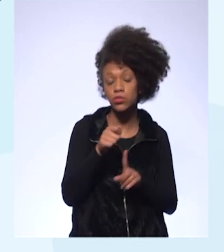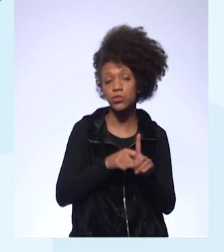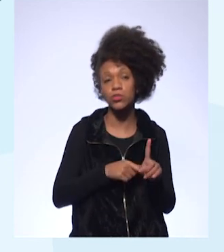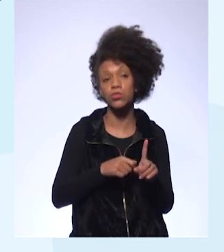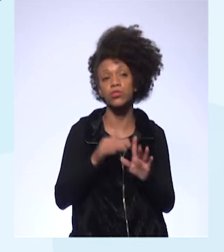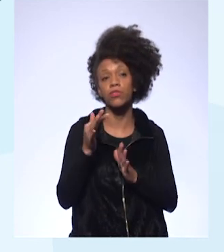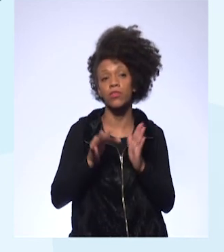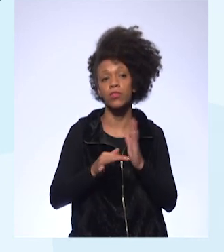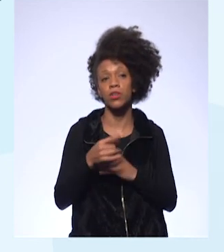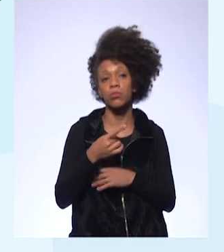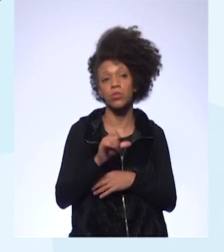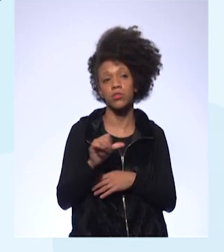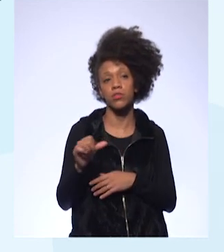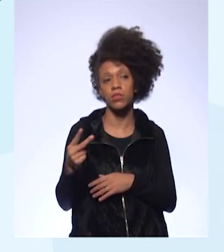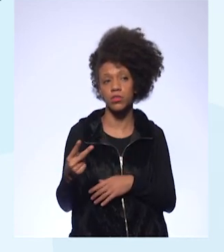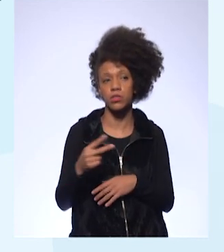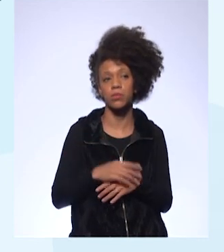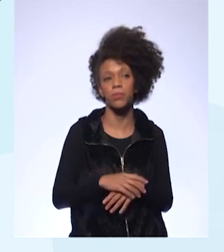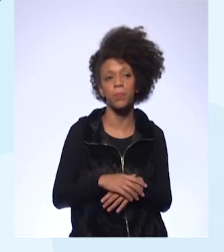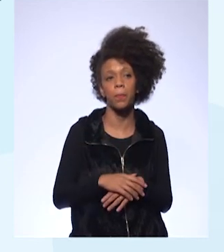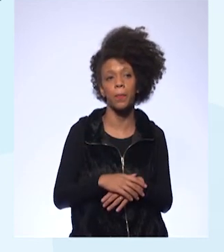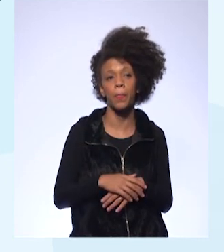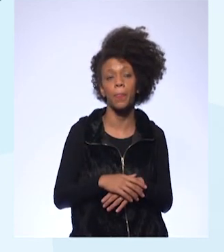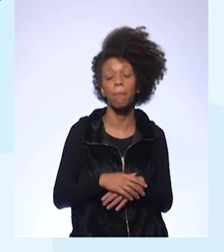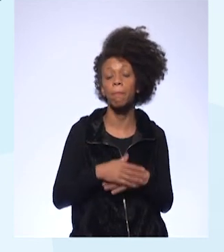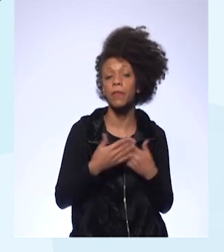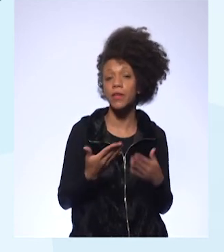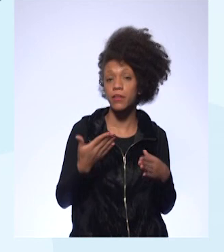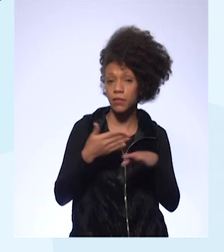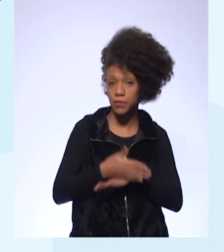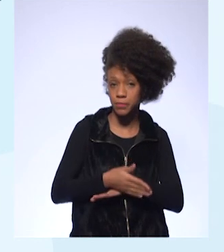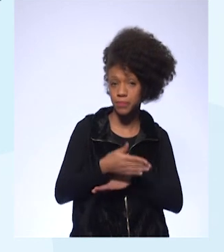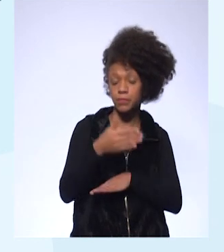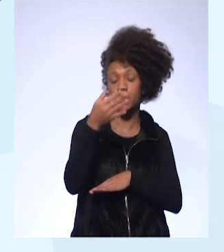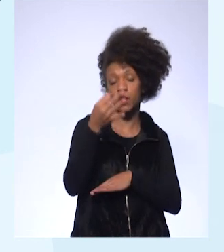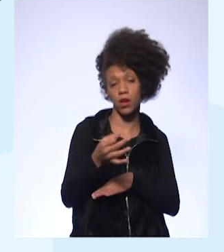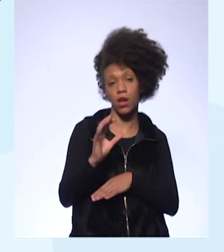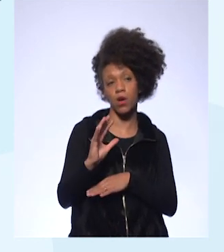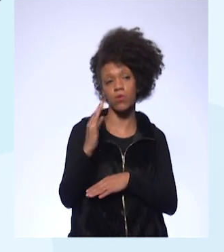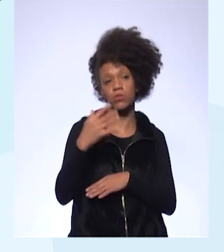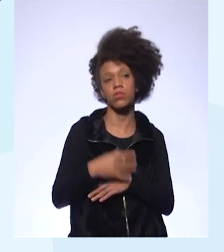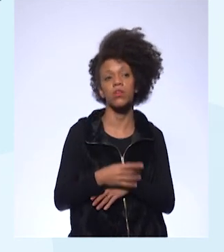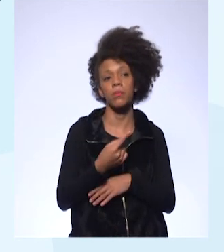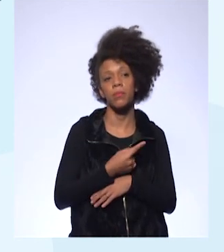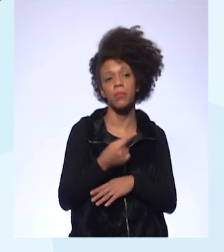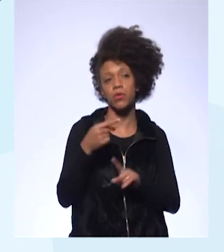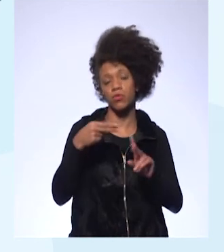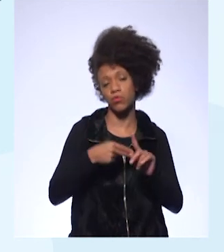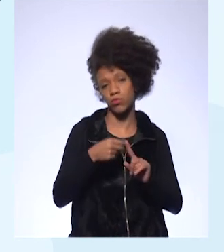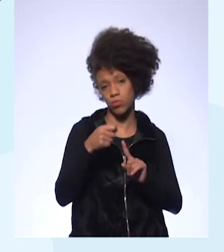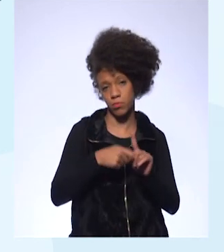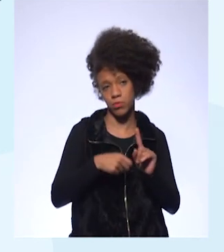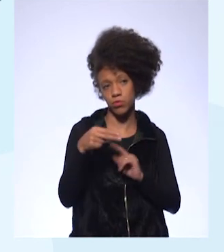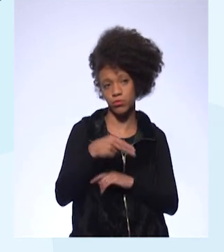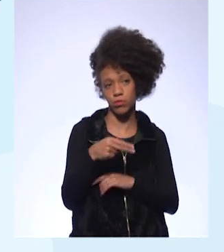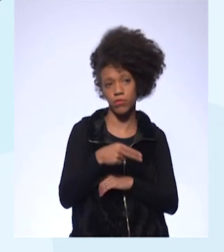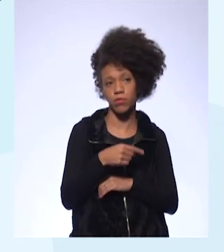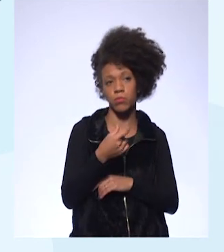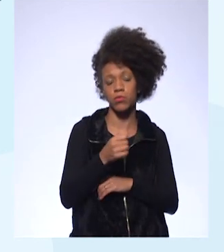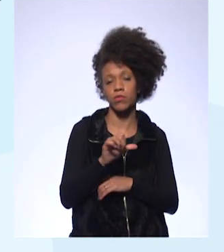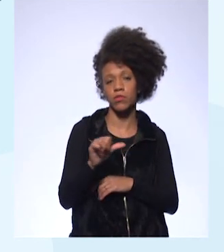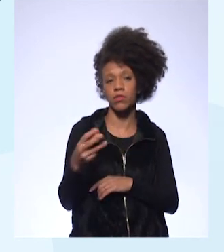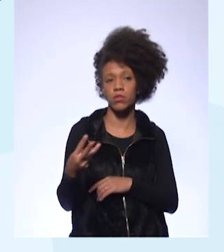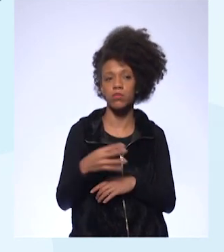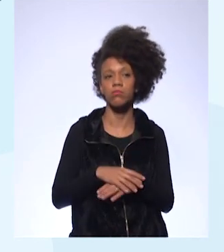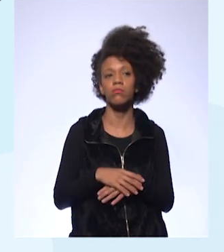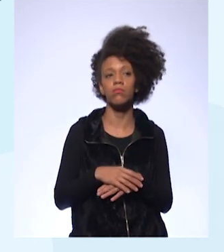de 1993. Com a entrada em vigor do Tratado da União Europeia, a CE torna-se Comunidade Europeia,